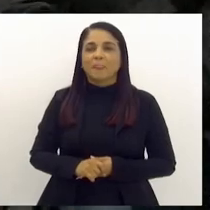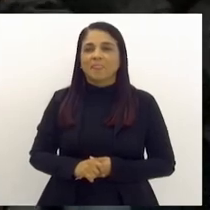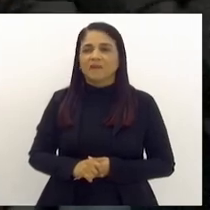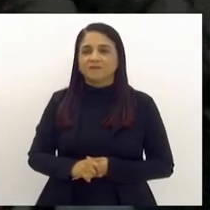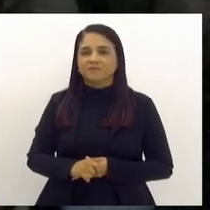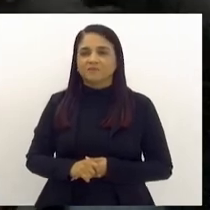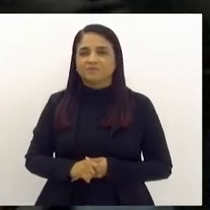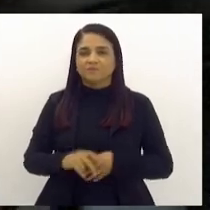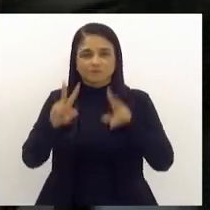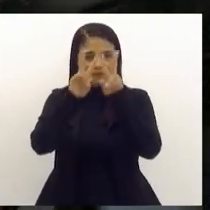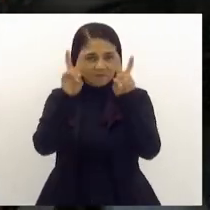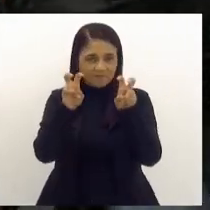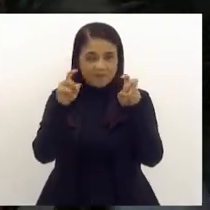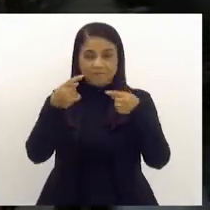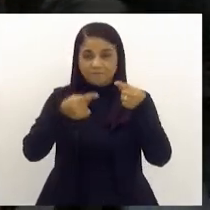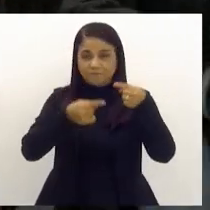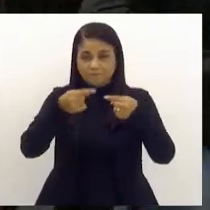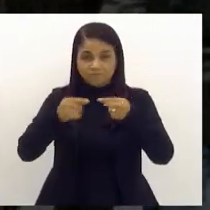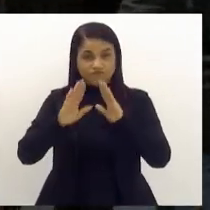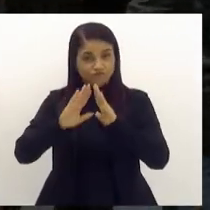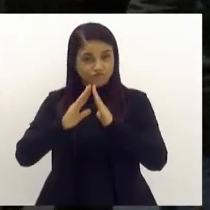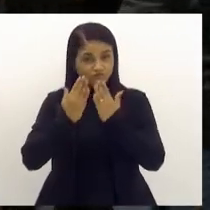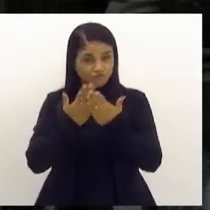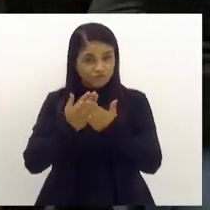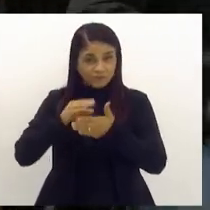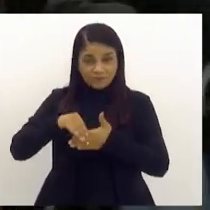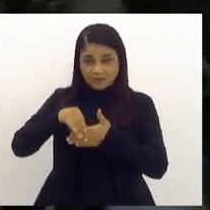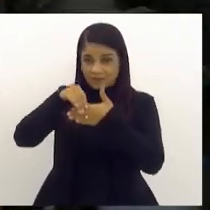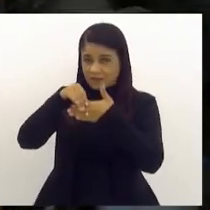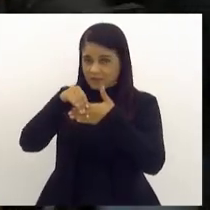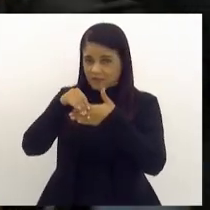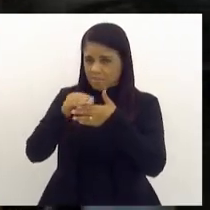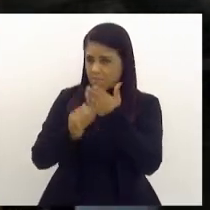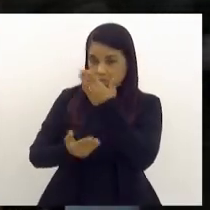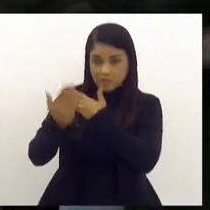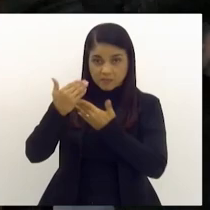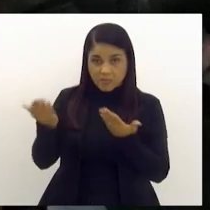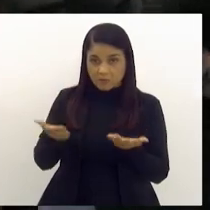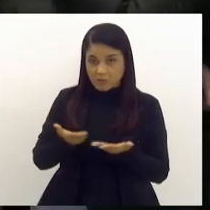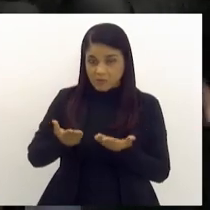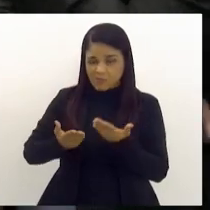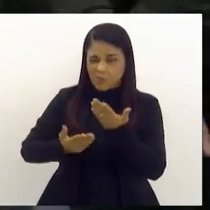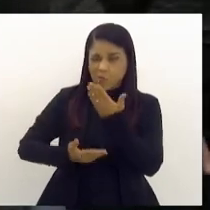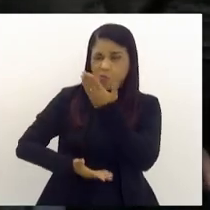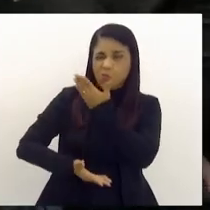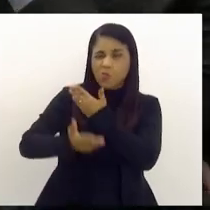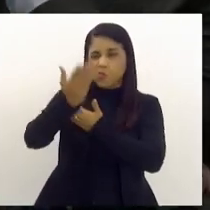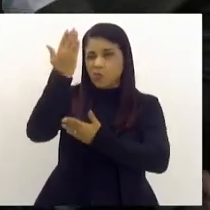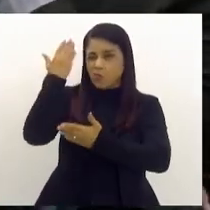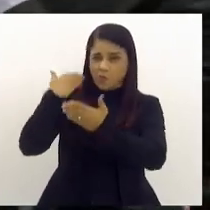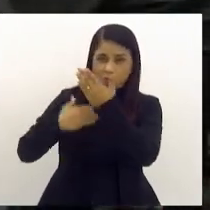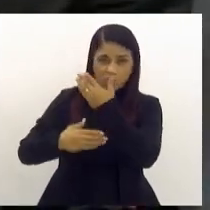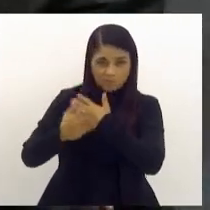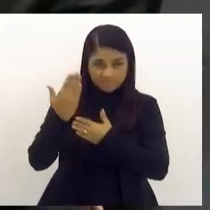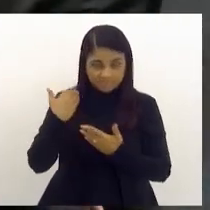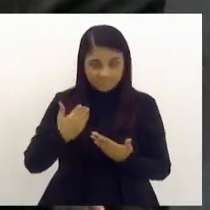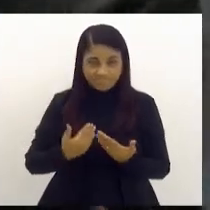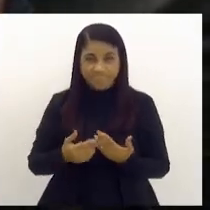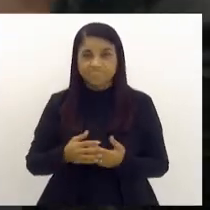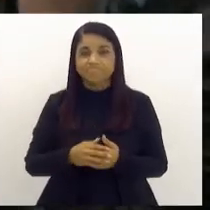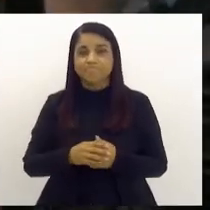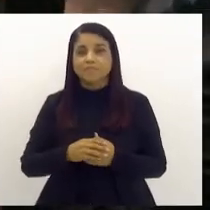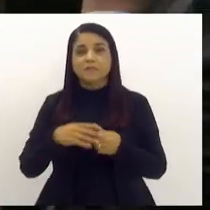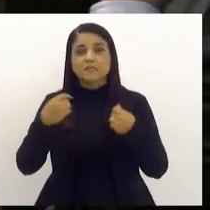essa questão foi discutida no Colégio de Líderes não ano passado, o retrasado. E